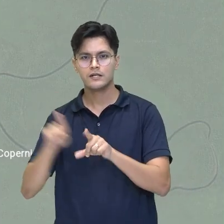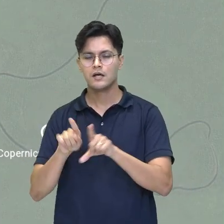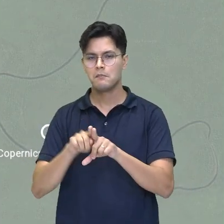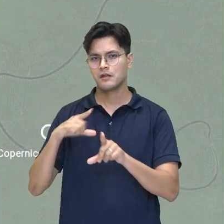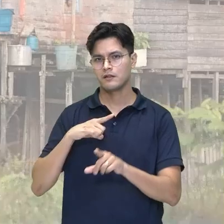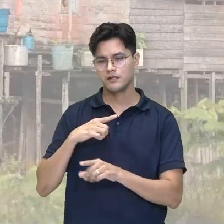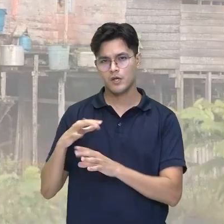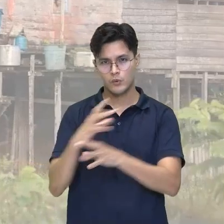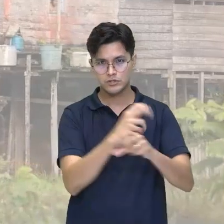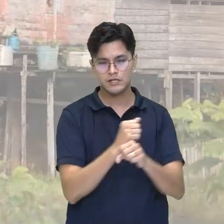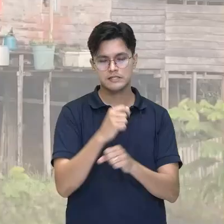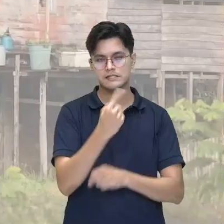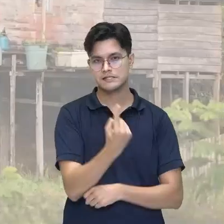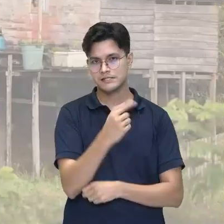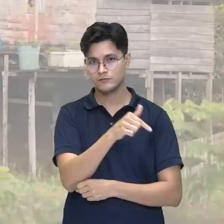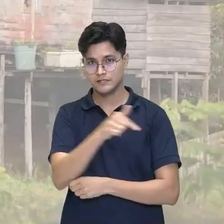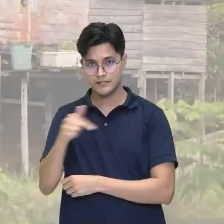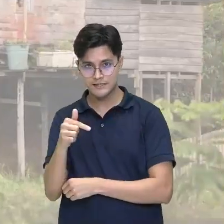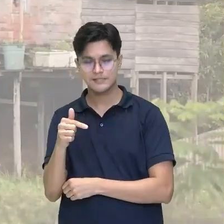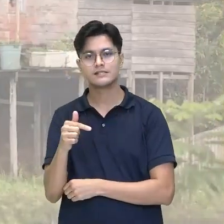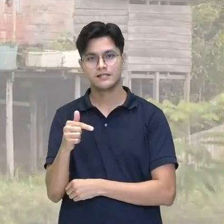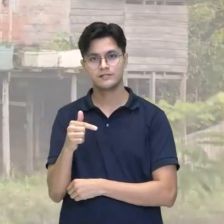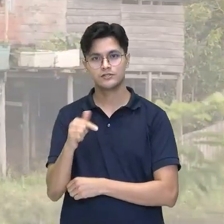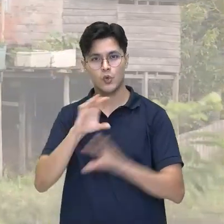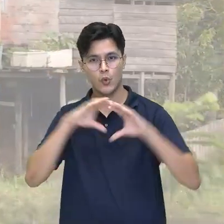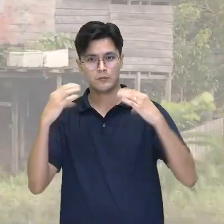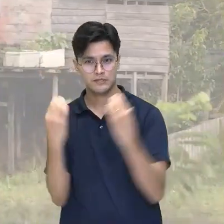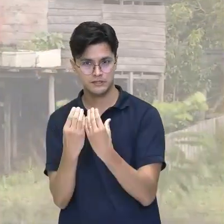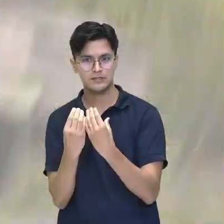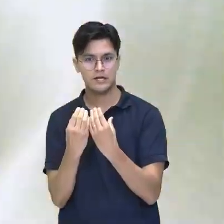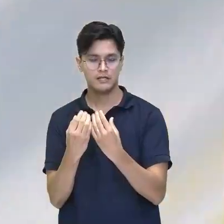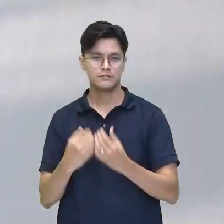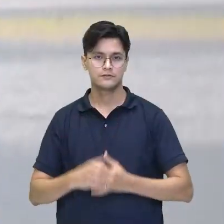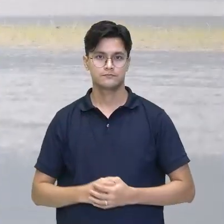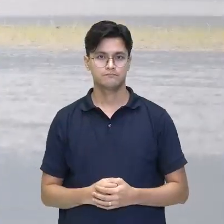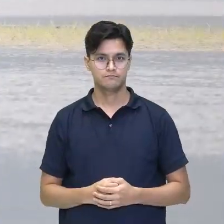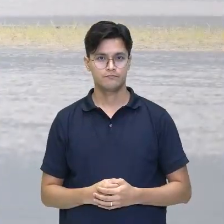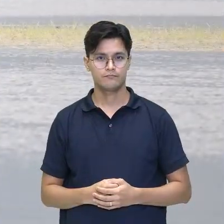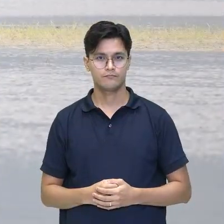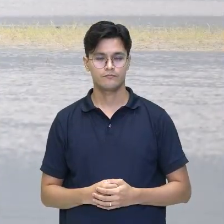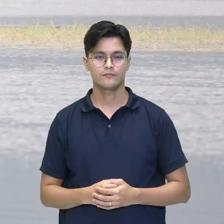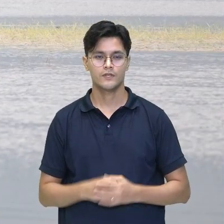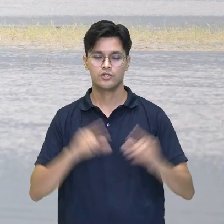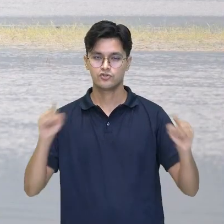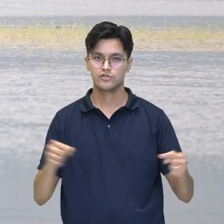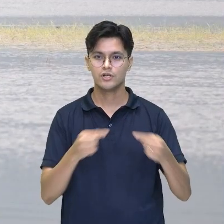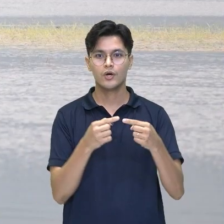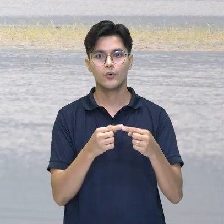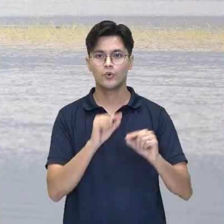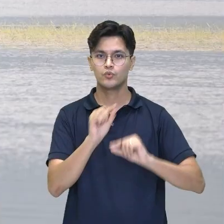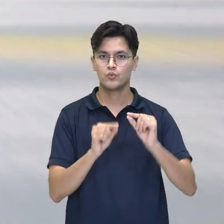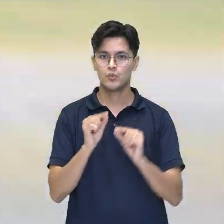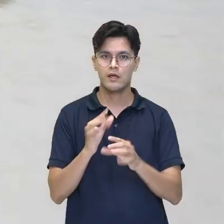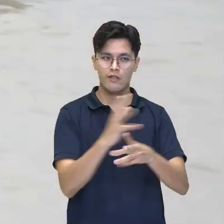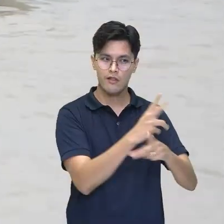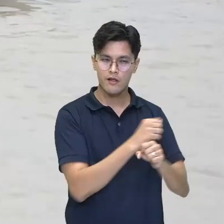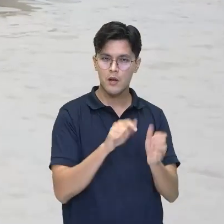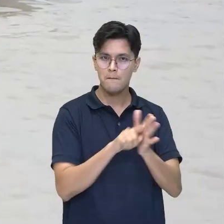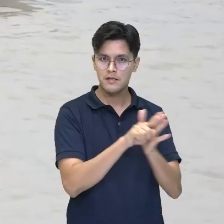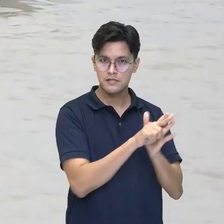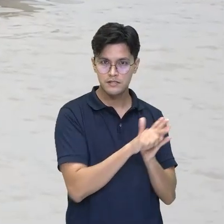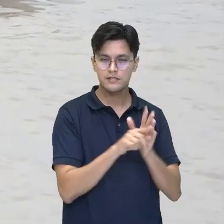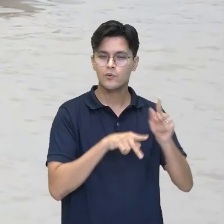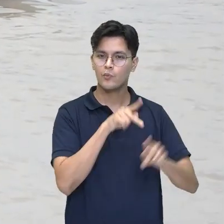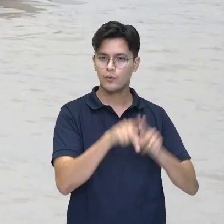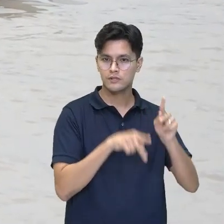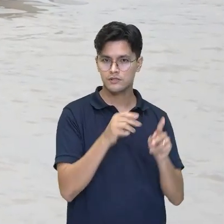11.532 moradores, de acordo com o Censo Demográfico de 2011. O nome Mamirauá vem